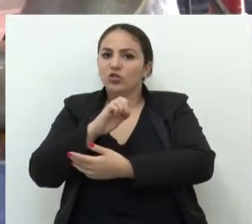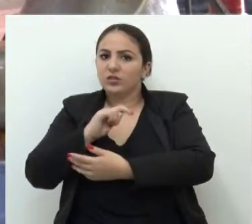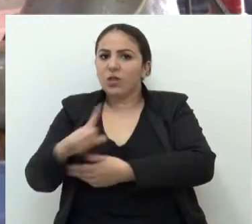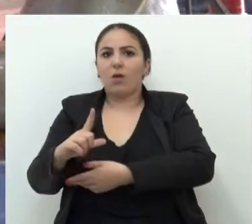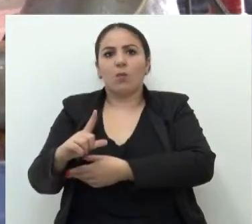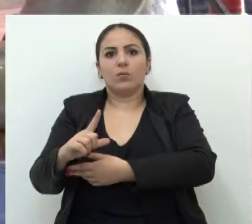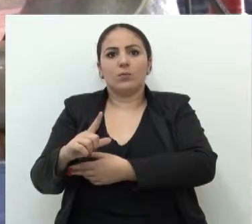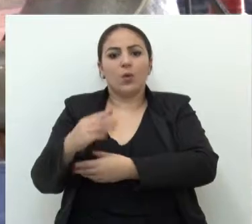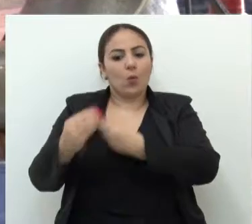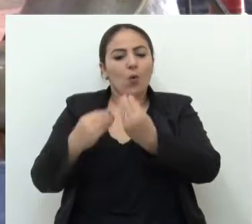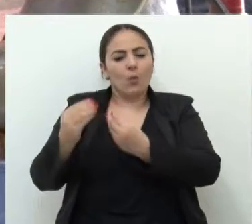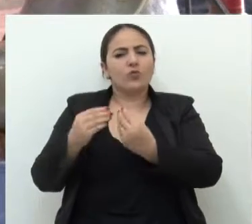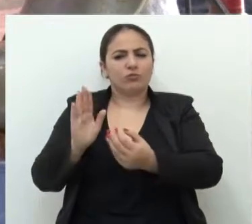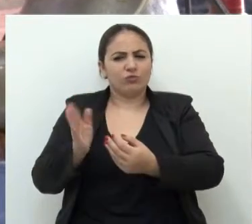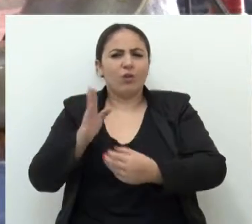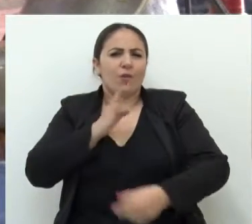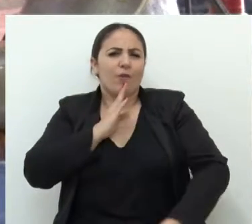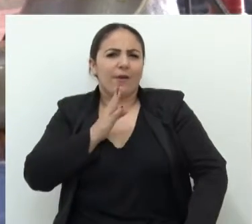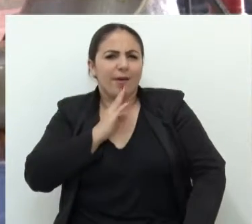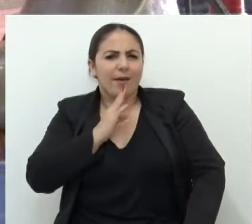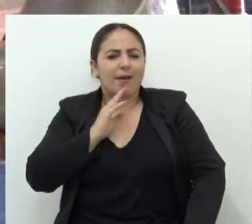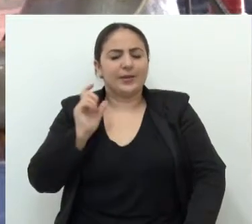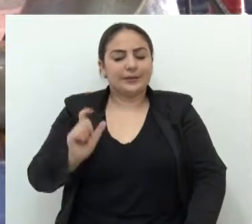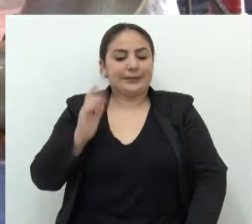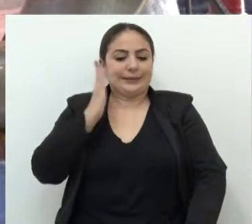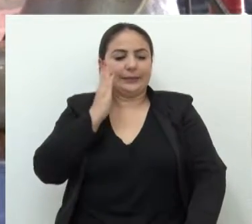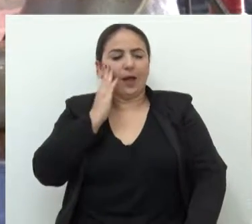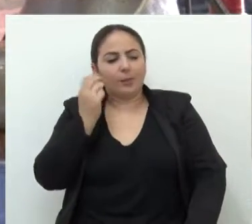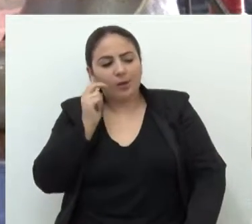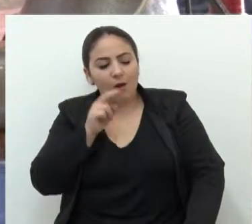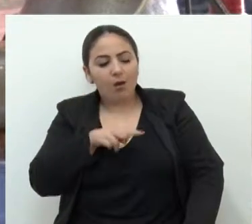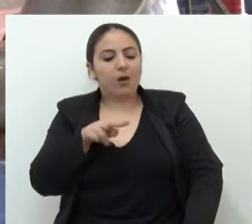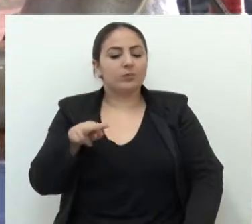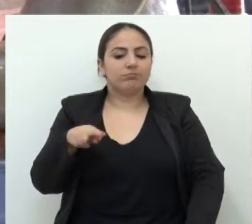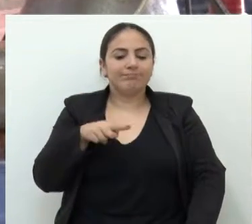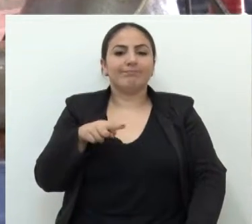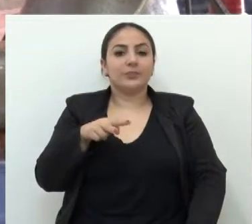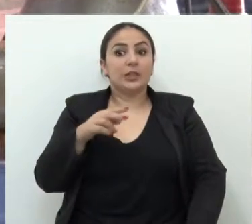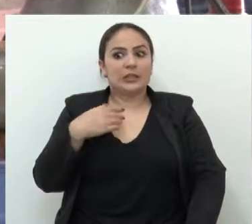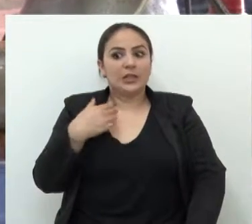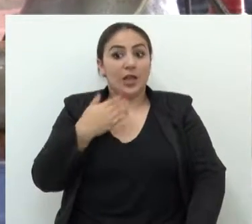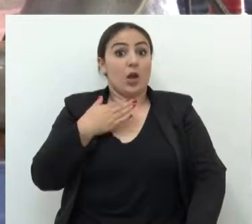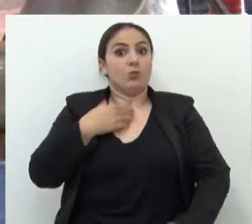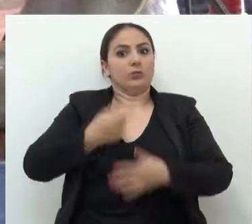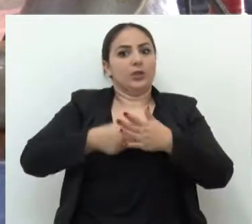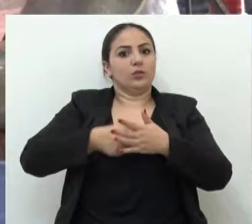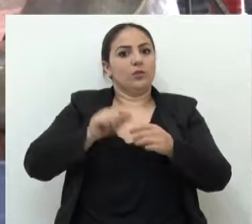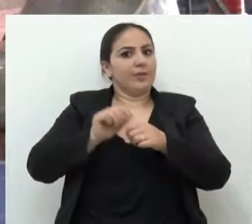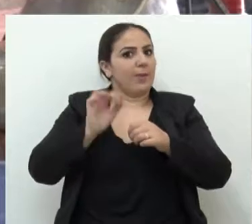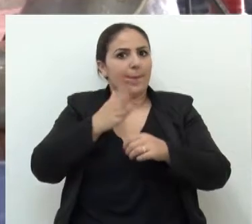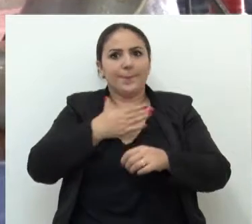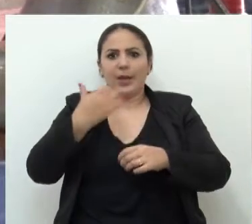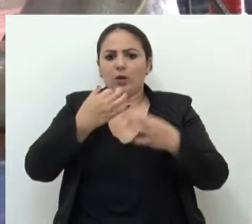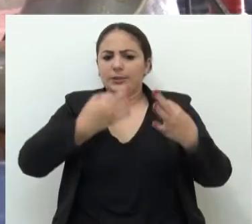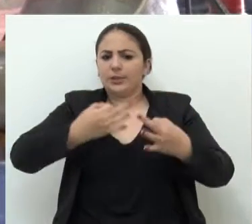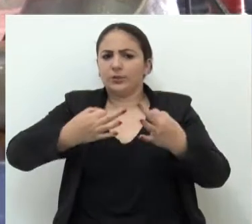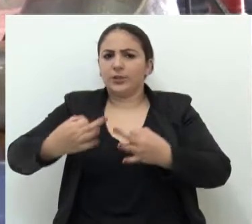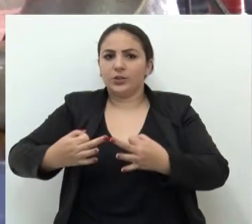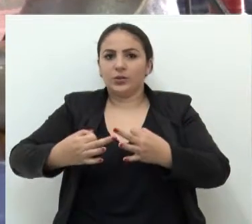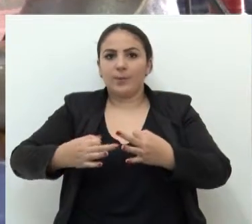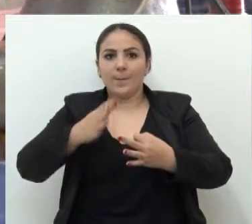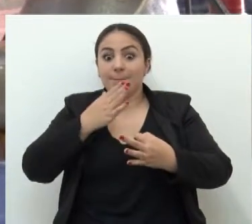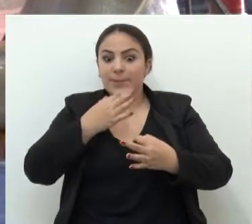original, né? Então, como a gente tem o conhecimento e tem uma certa habilidade para isso, a gente procura fazer a